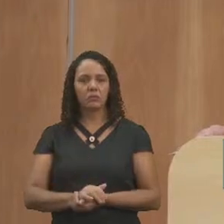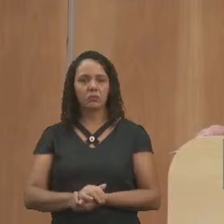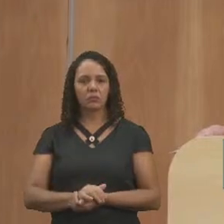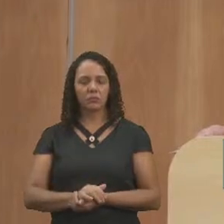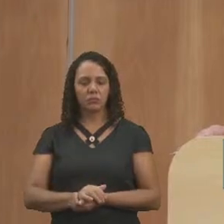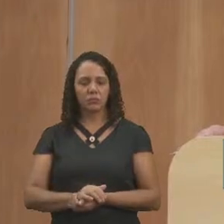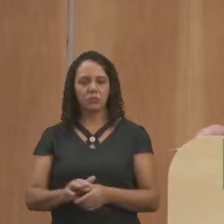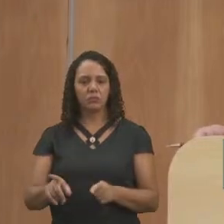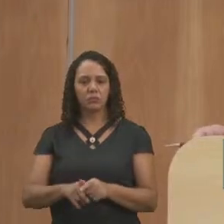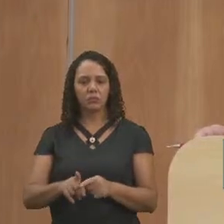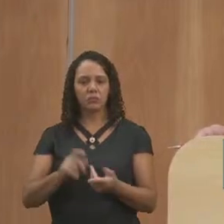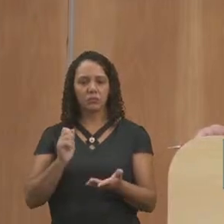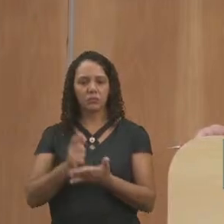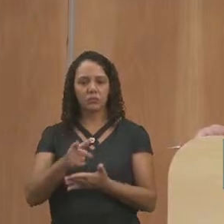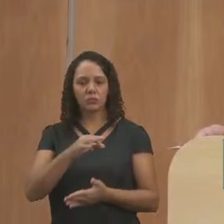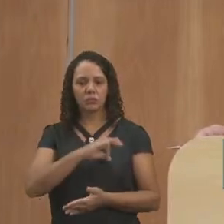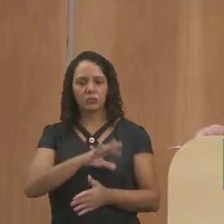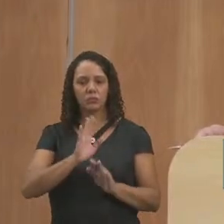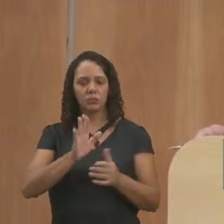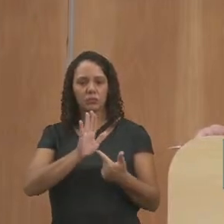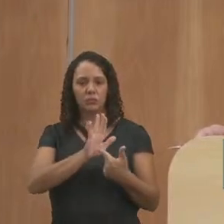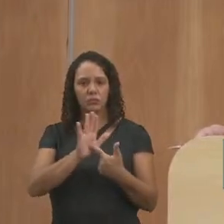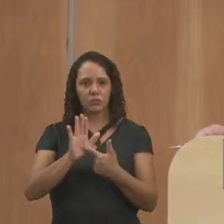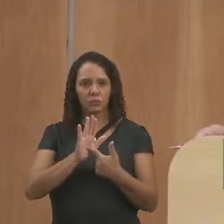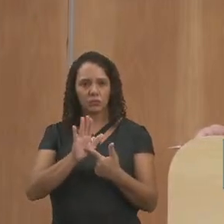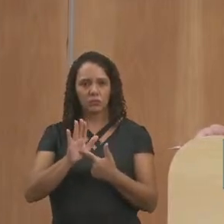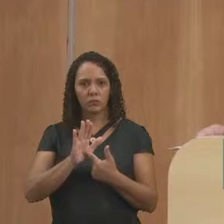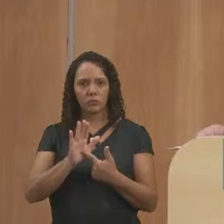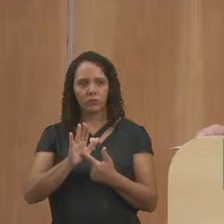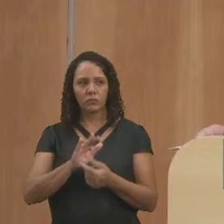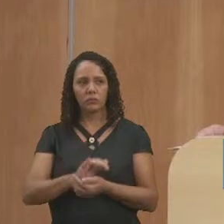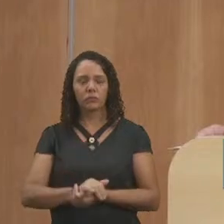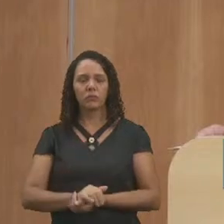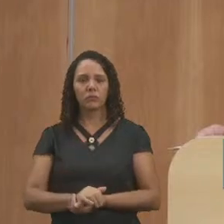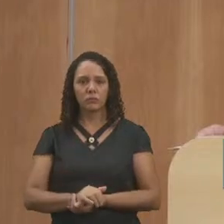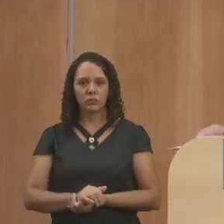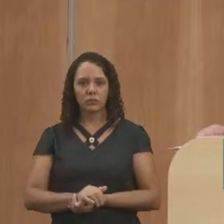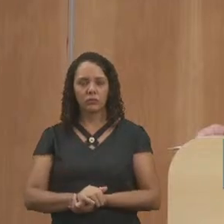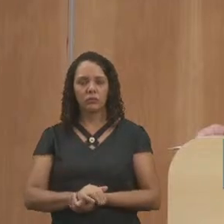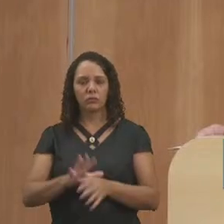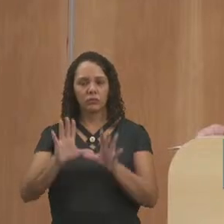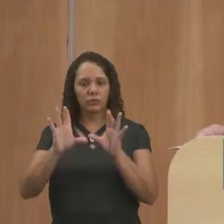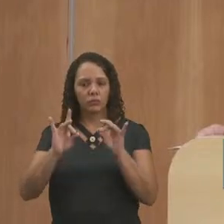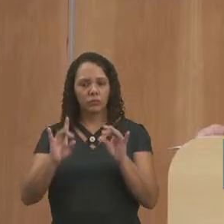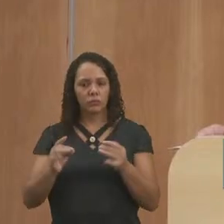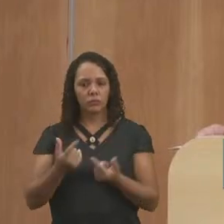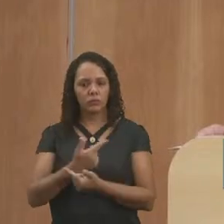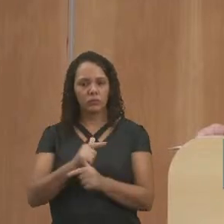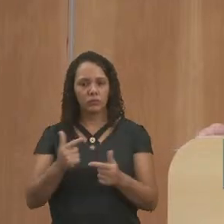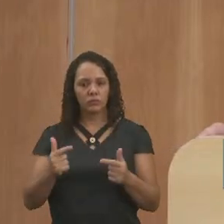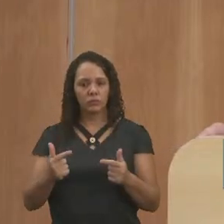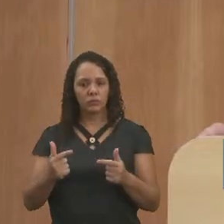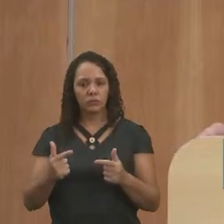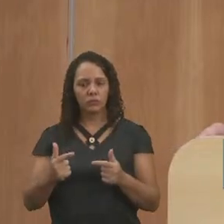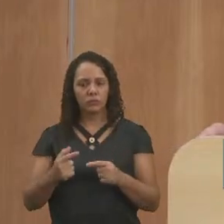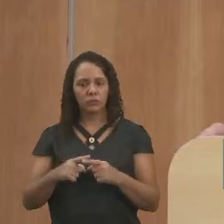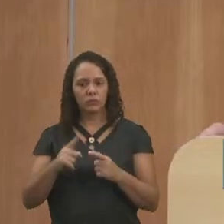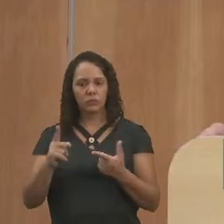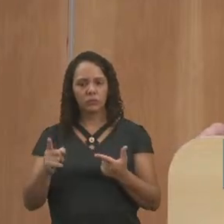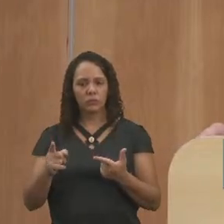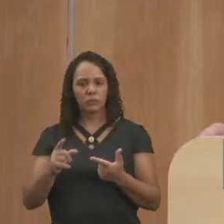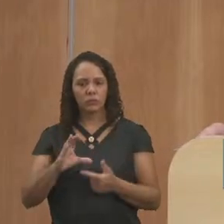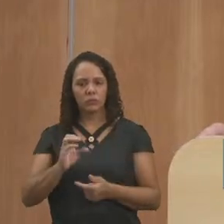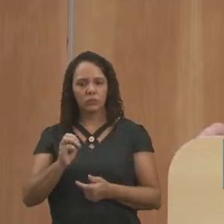gasto com o pessoal é o que está na apresentação, eu não tenho ele discriminado entre servidor e comissionado, mas comissionado, se eu não me engano,